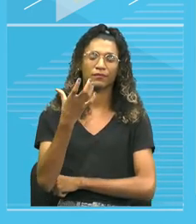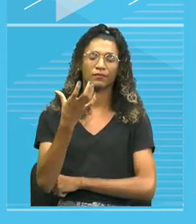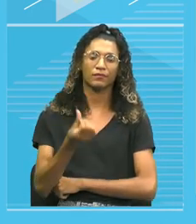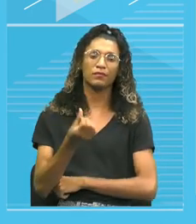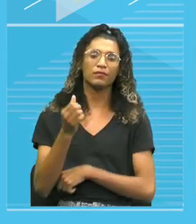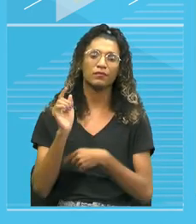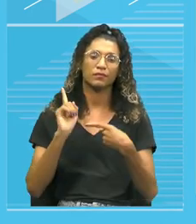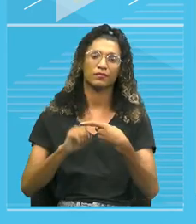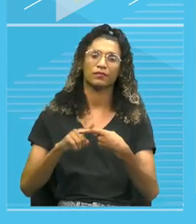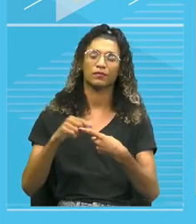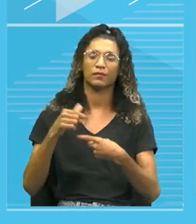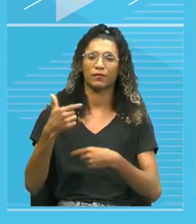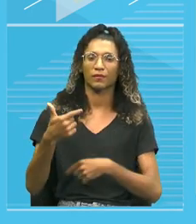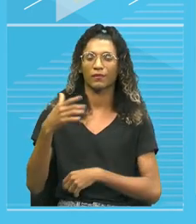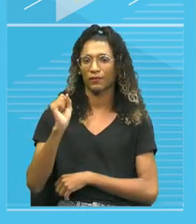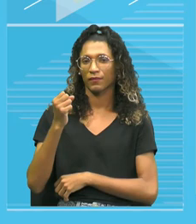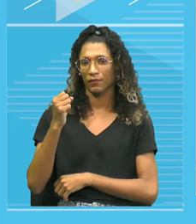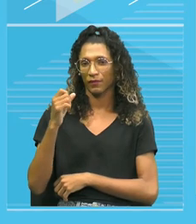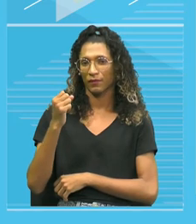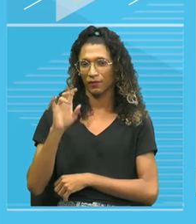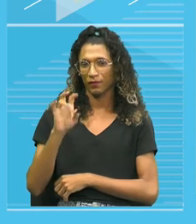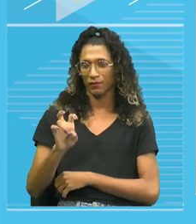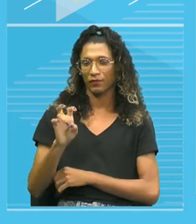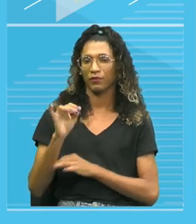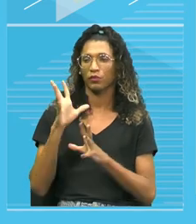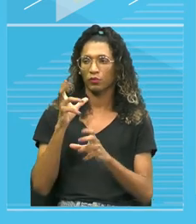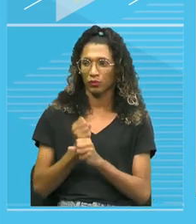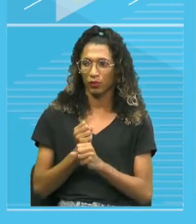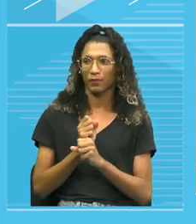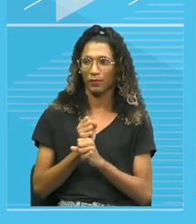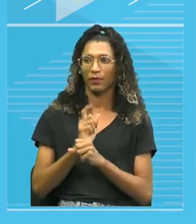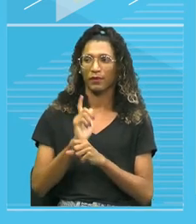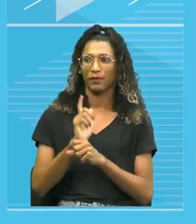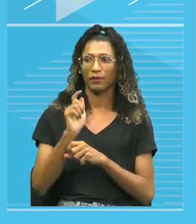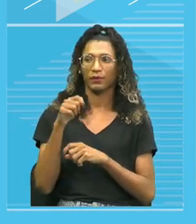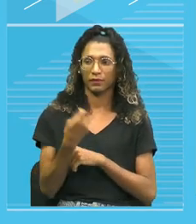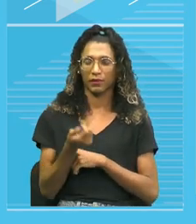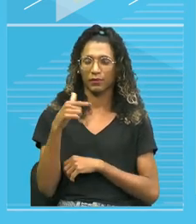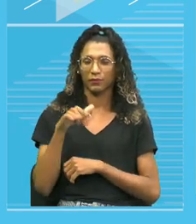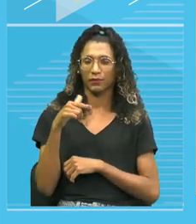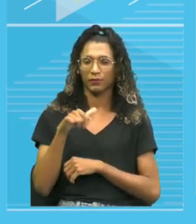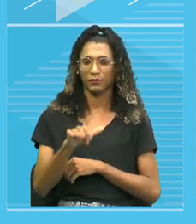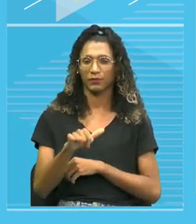mais 285 soma e Conserva o sinal fica menos 1071